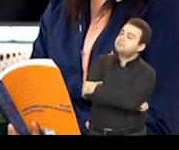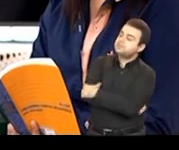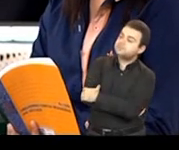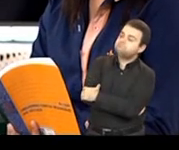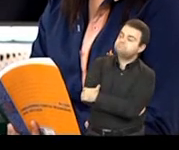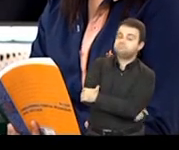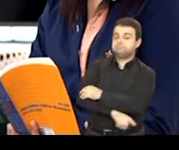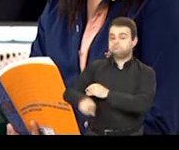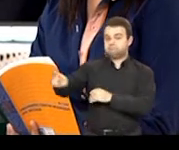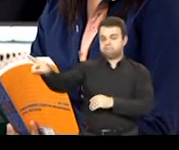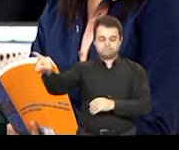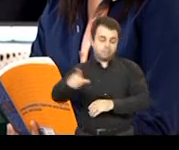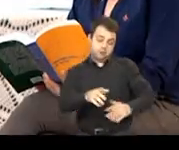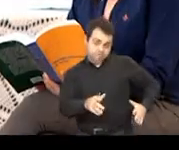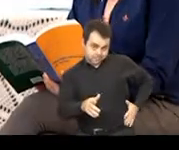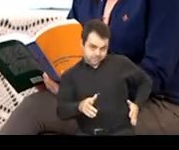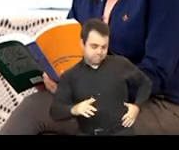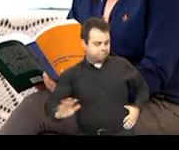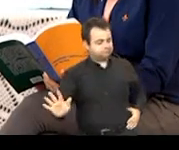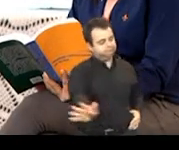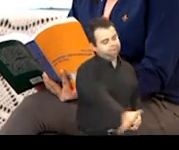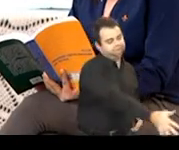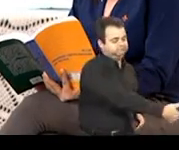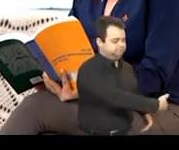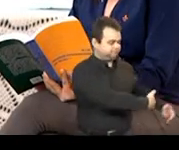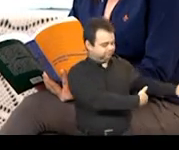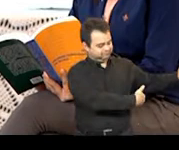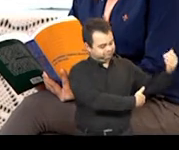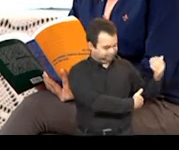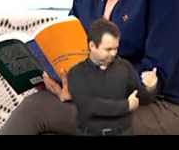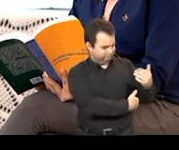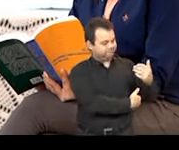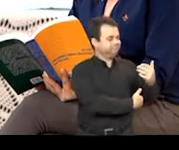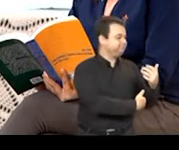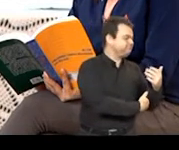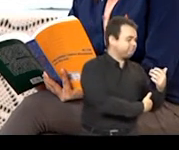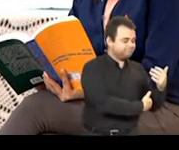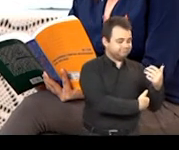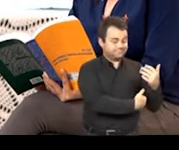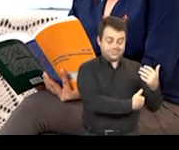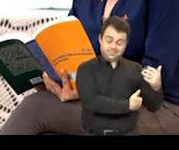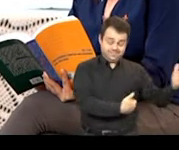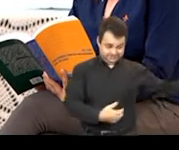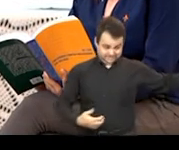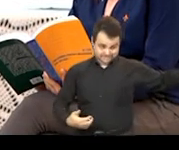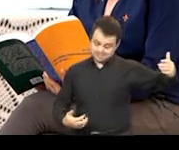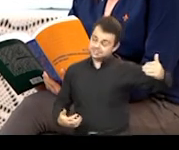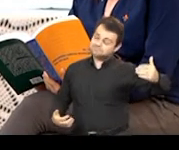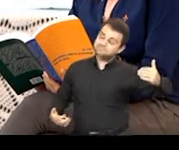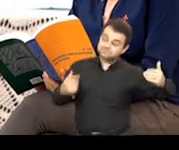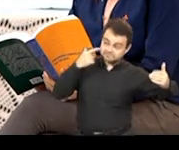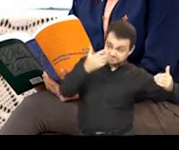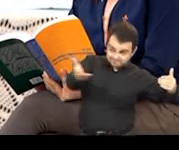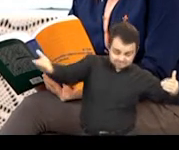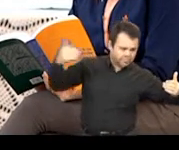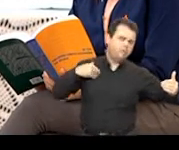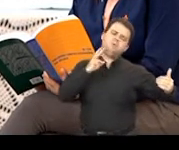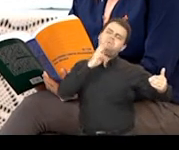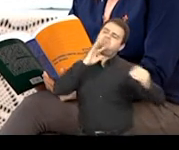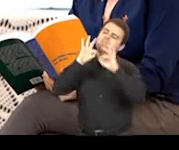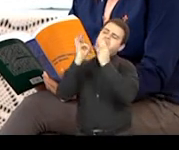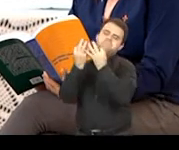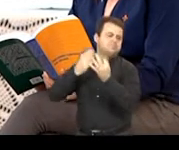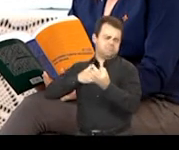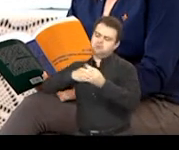Brandamente, ele a tomou pela cintura. Conheço bem tudo isso. Minha família está enterrada aí. Vamos entrar um instante e